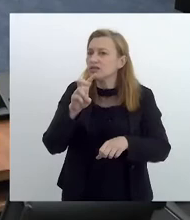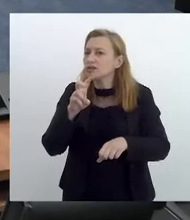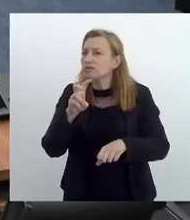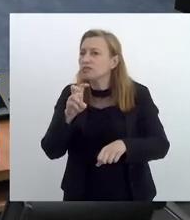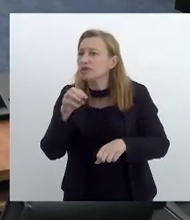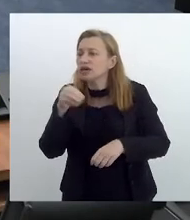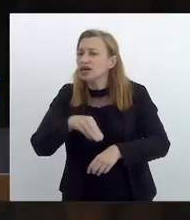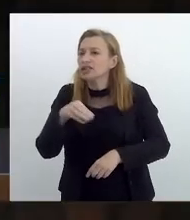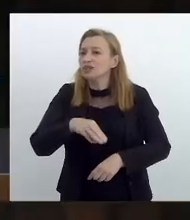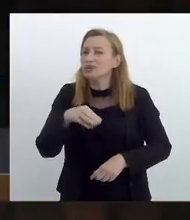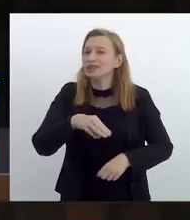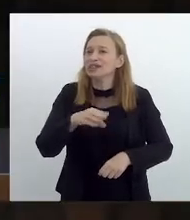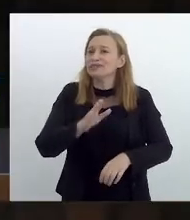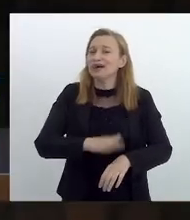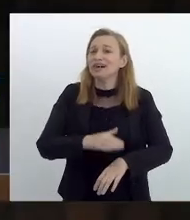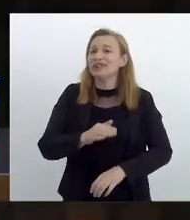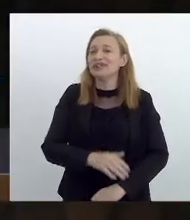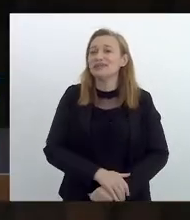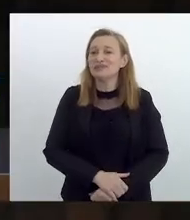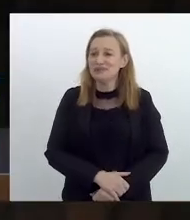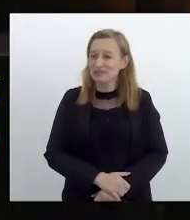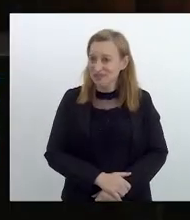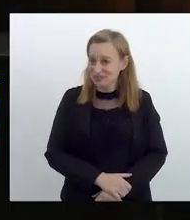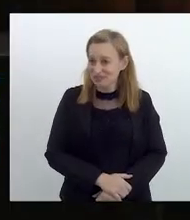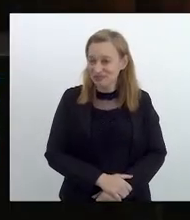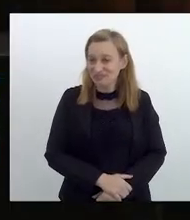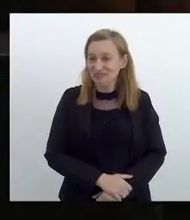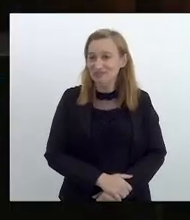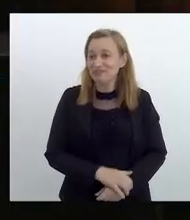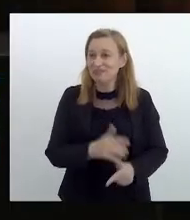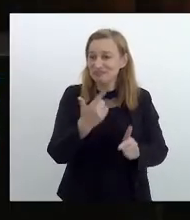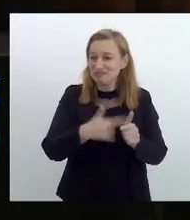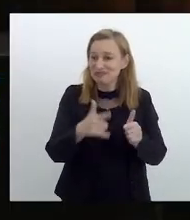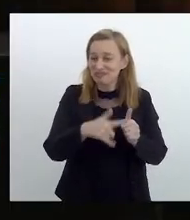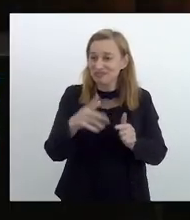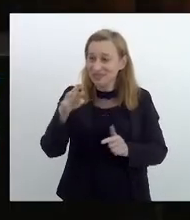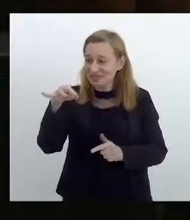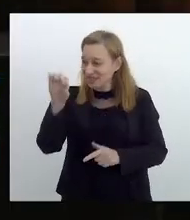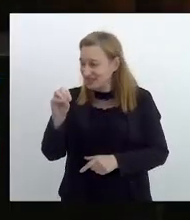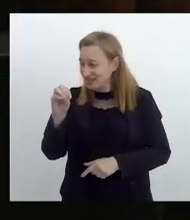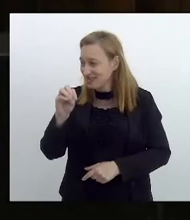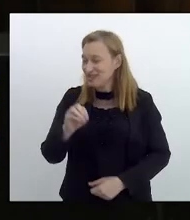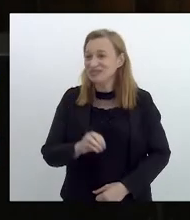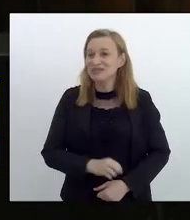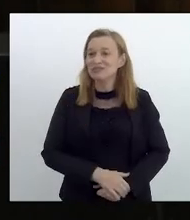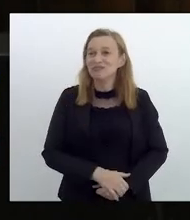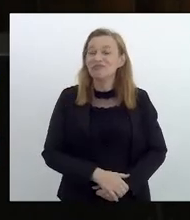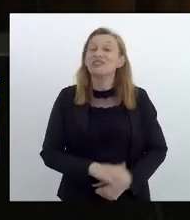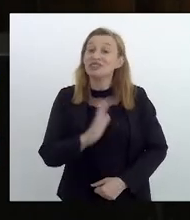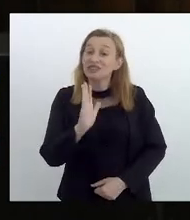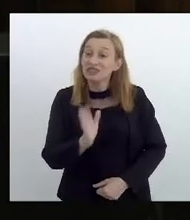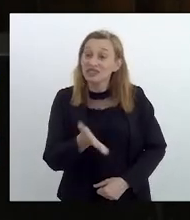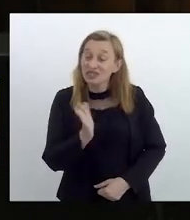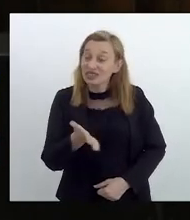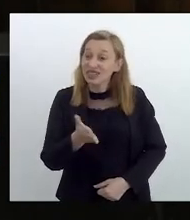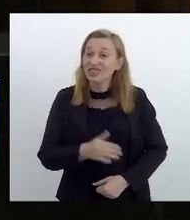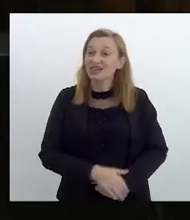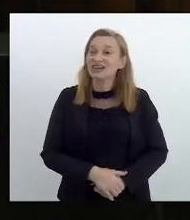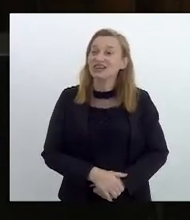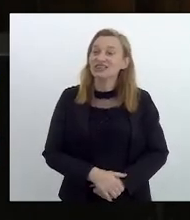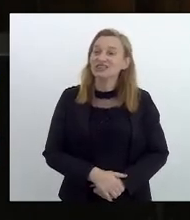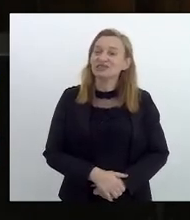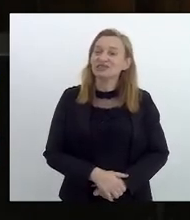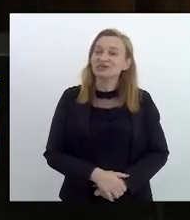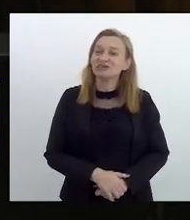minutos então acho que sobe Se o problema do triênio já tá bastante